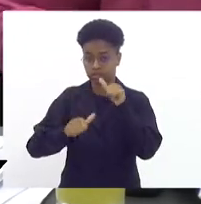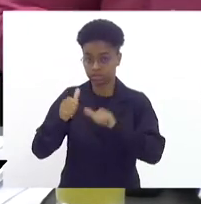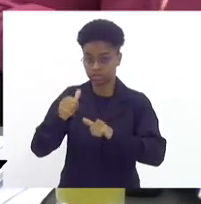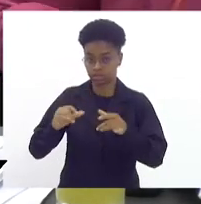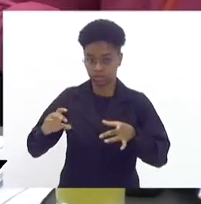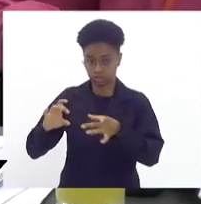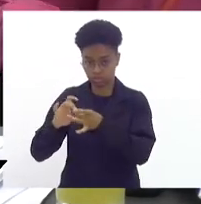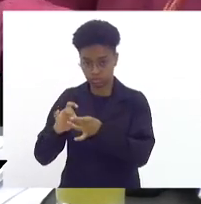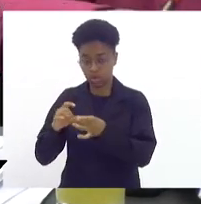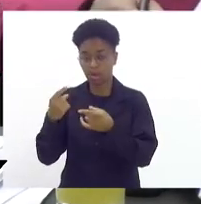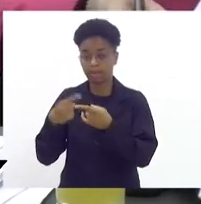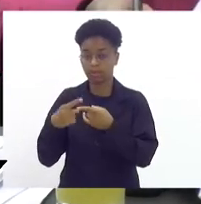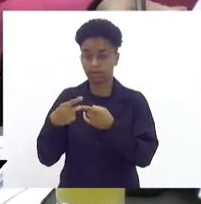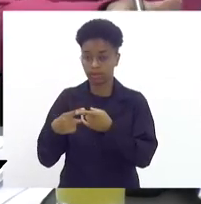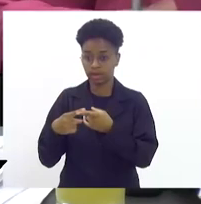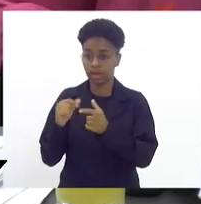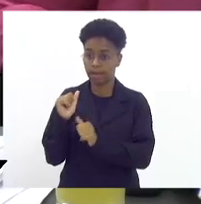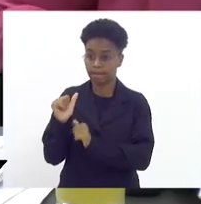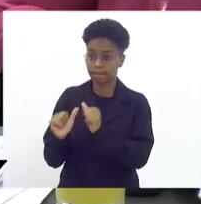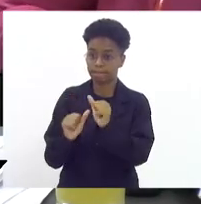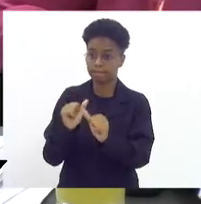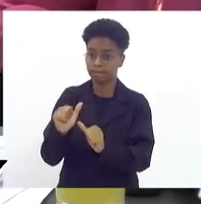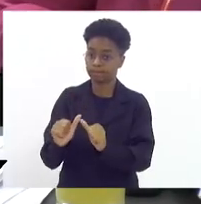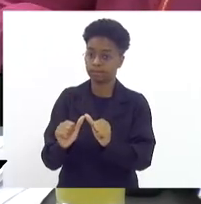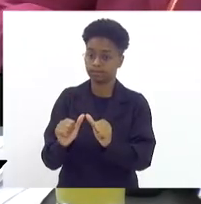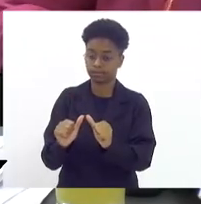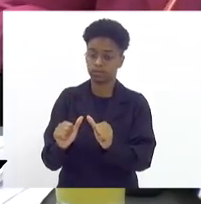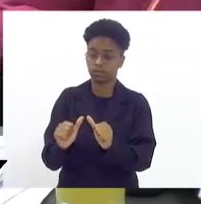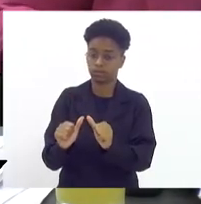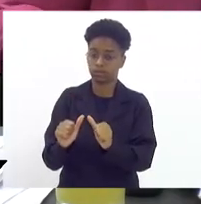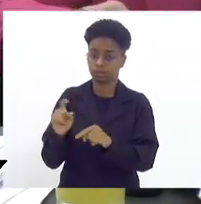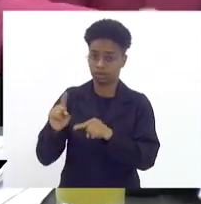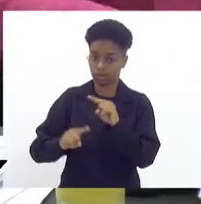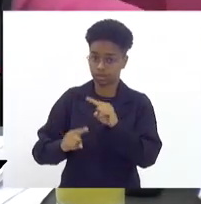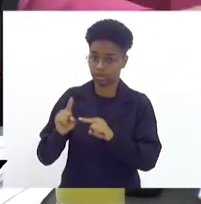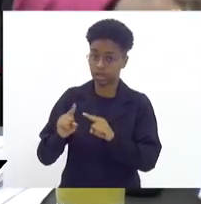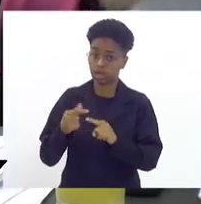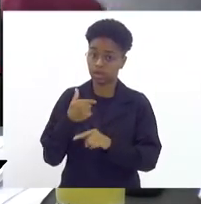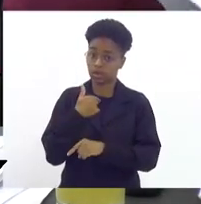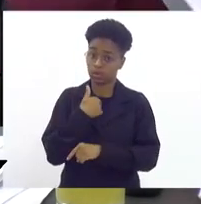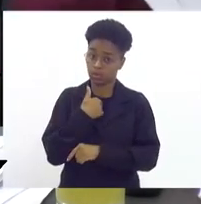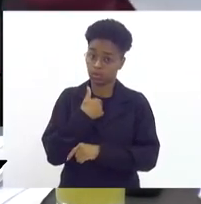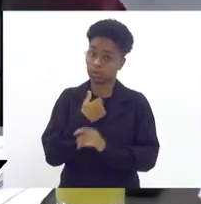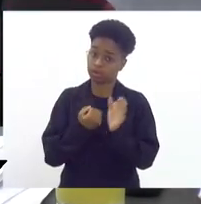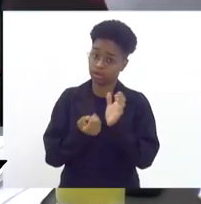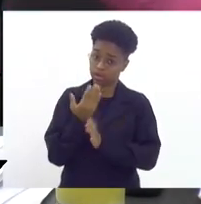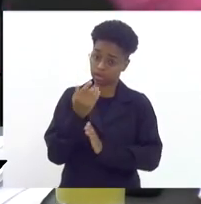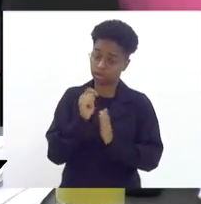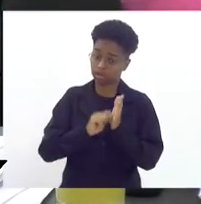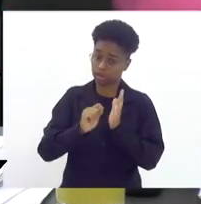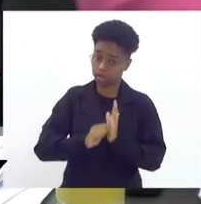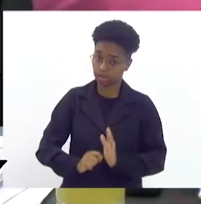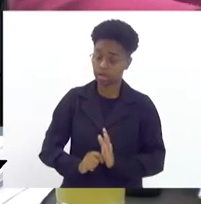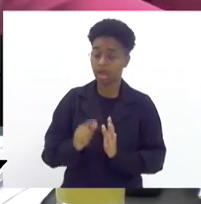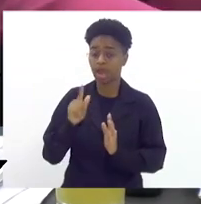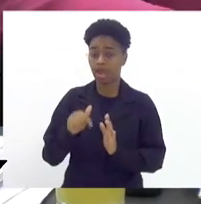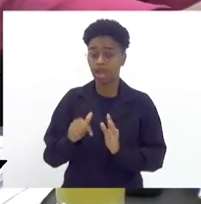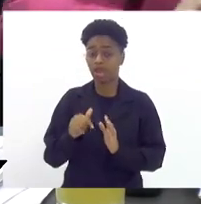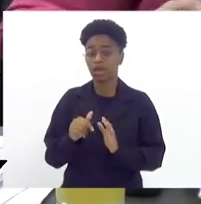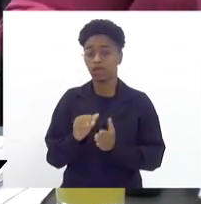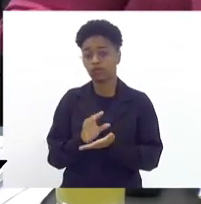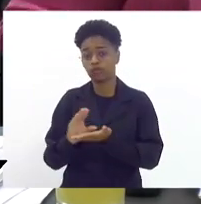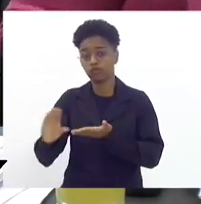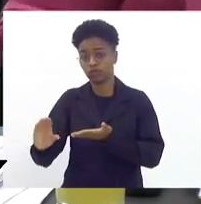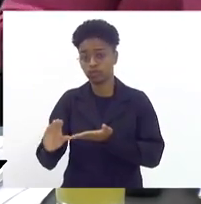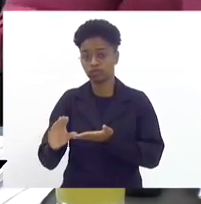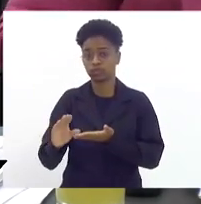conjunta. Perfeito. Porque está alterando o FEIS, né? Que eu sou um dos autores, que é o Fundo Estadual Legítimo. De